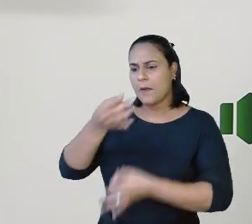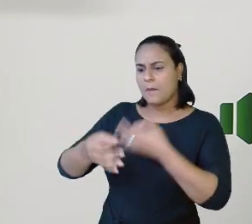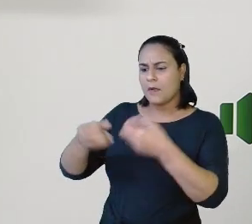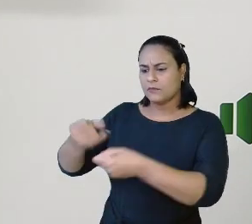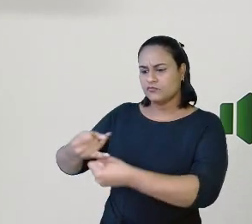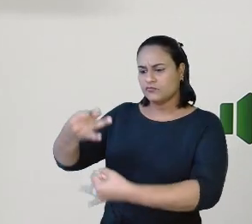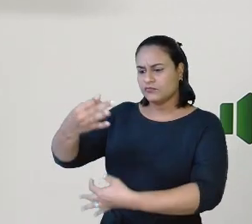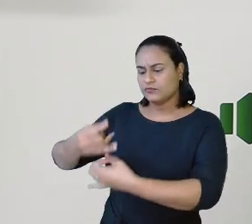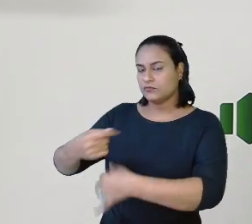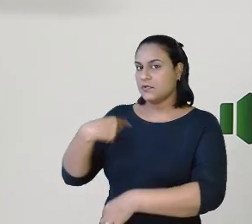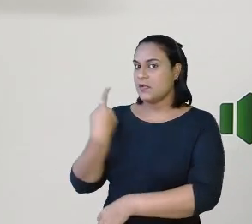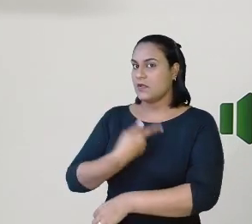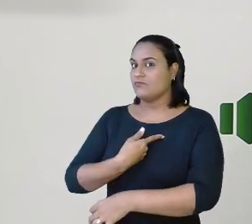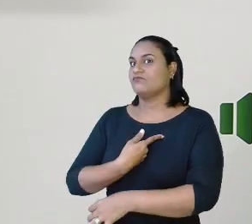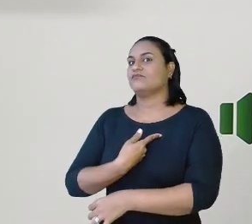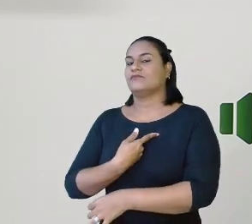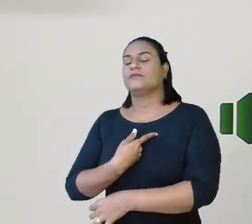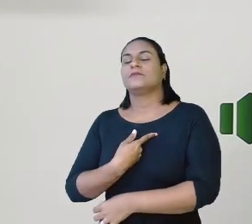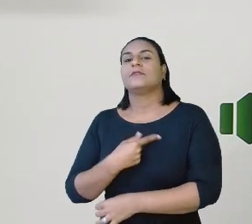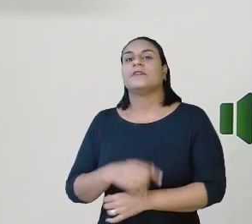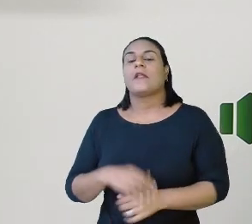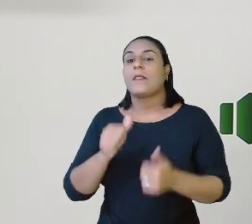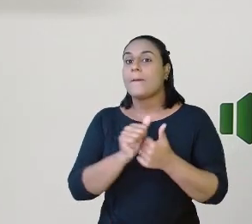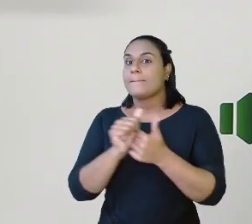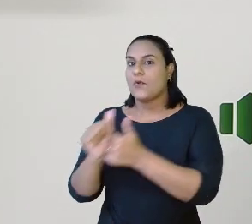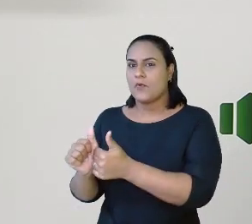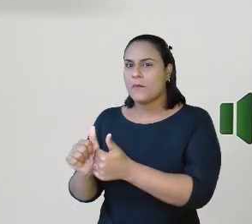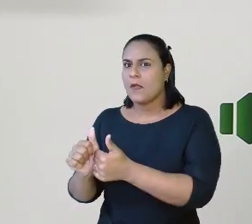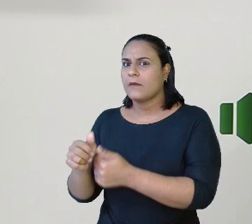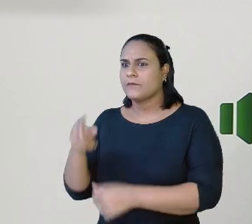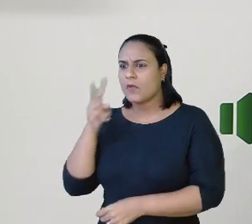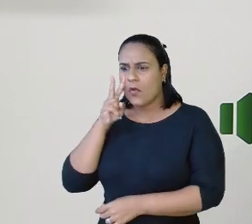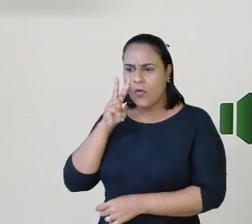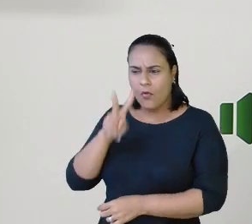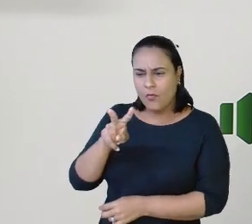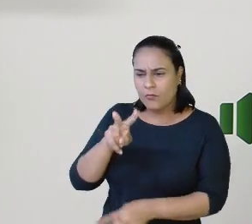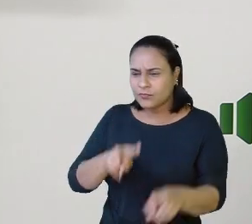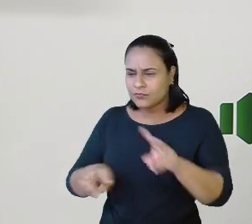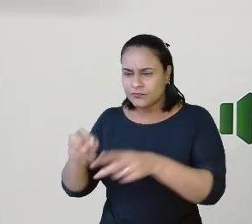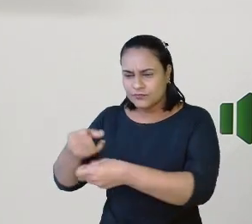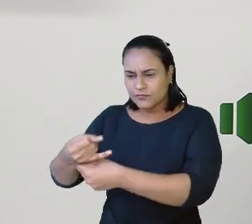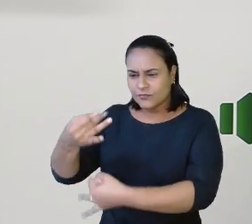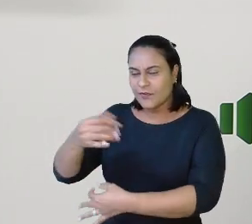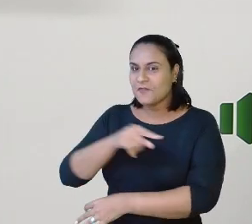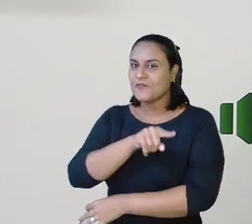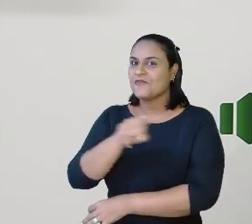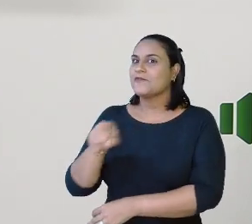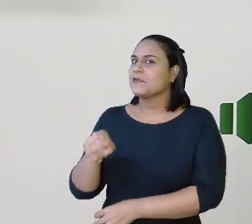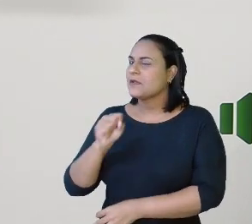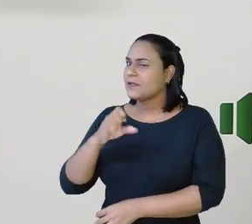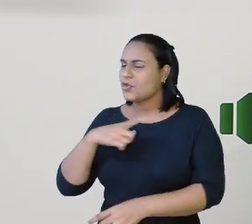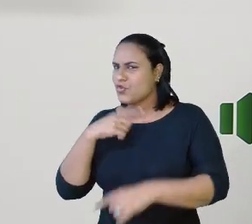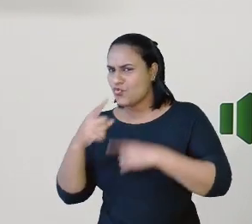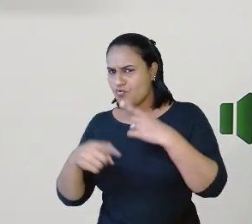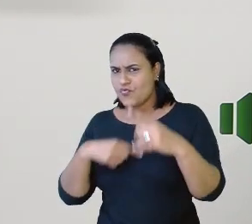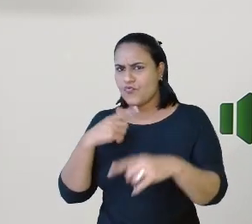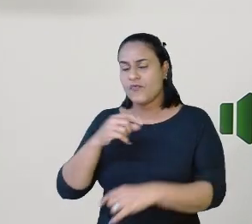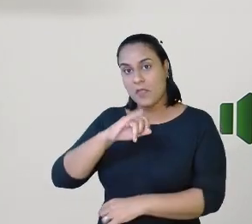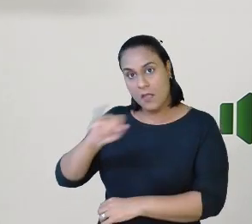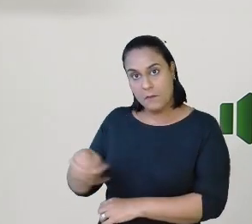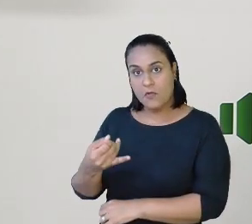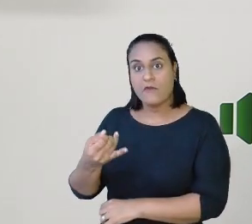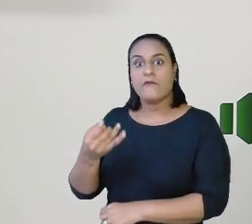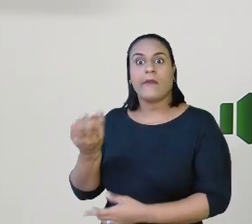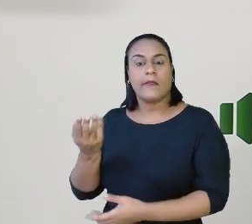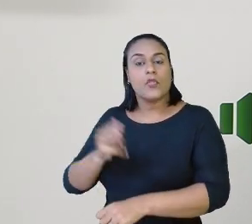eu, junto com as professoras, estamos acompanhando. A gente está de olho em todos os comentários de vocês lá. Se tiver alguma dúvida, a gente aproveita o